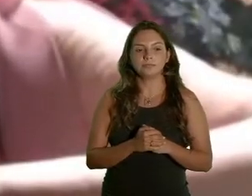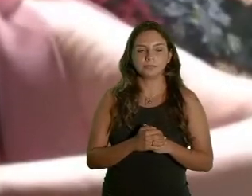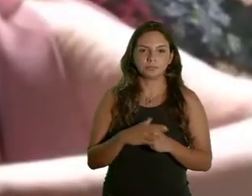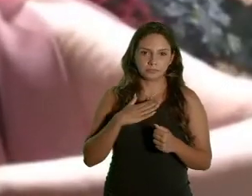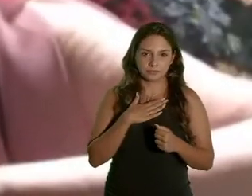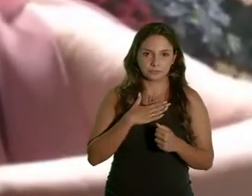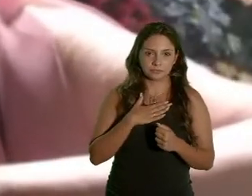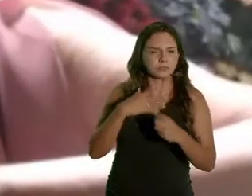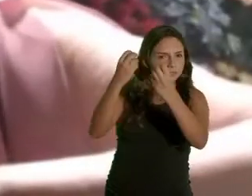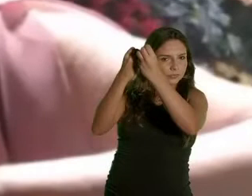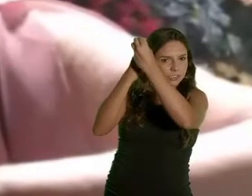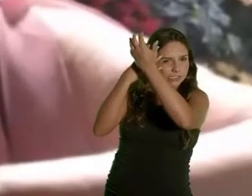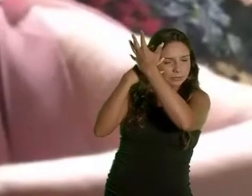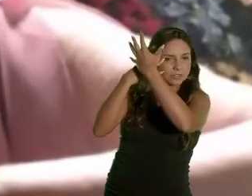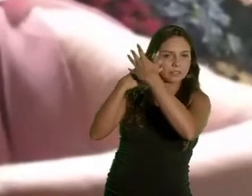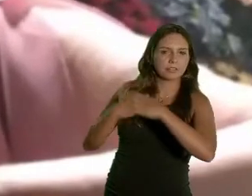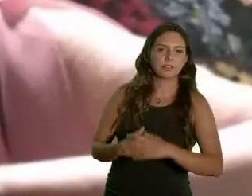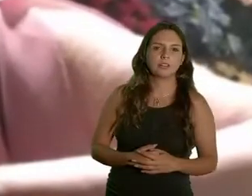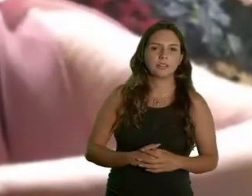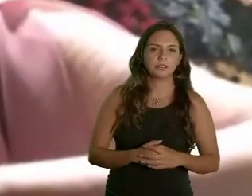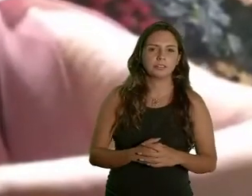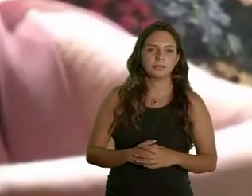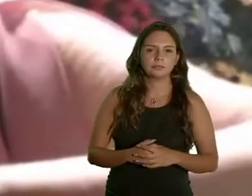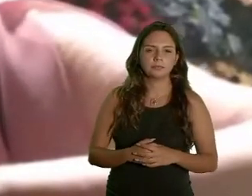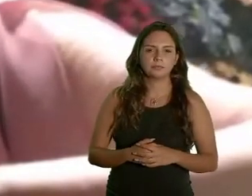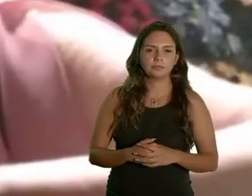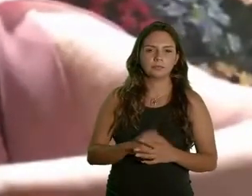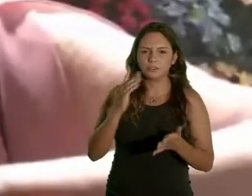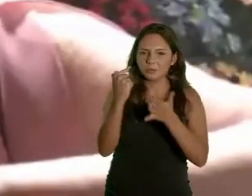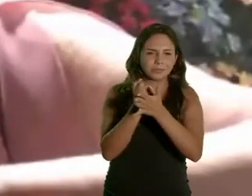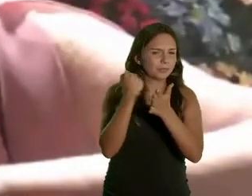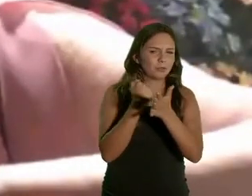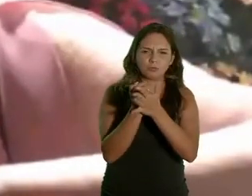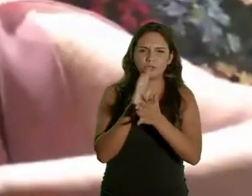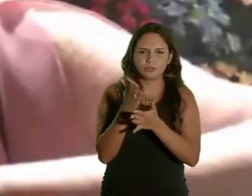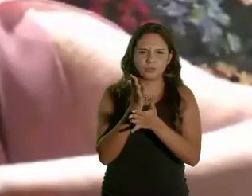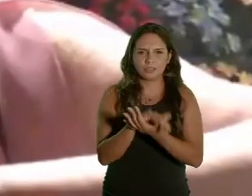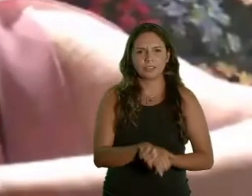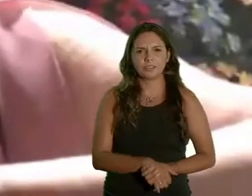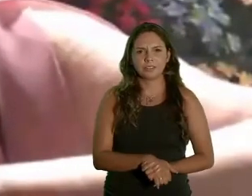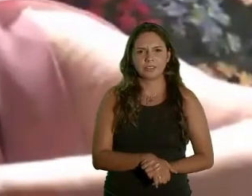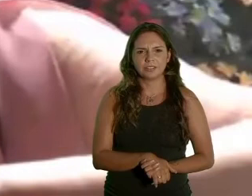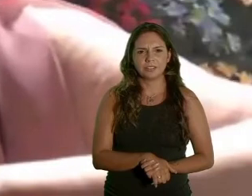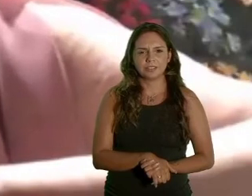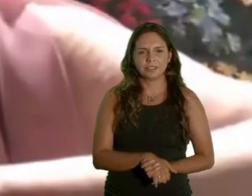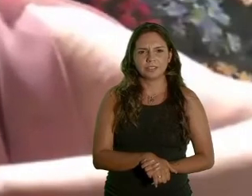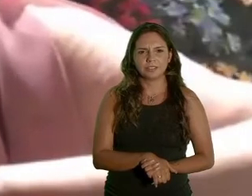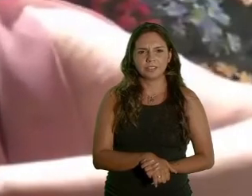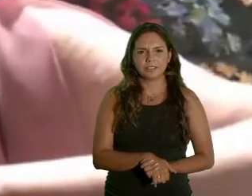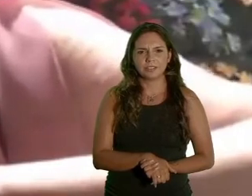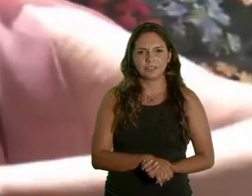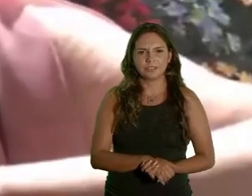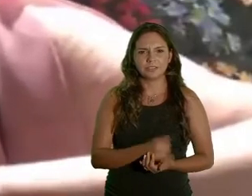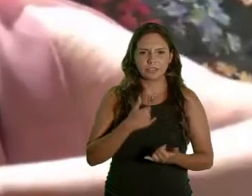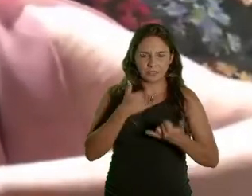minha inspiração... Eu já fui perguntada várias vezes, isso é muito interessante. Eu brinco